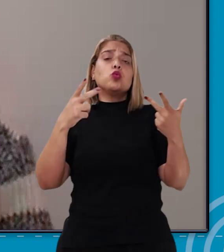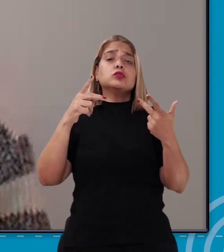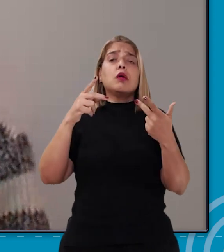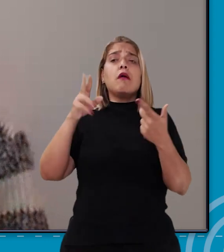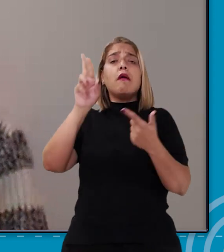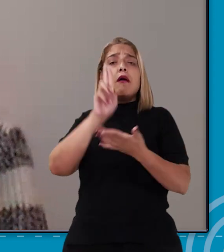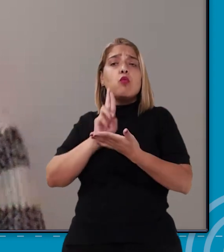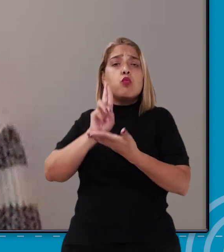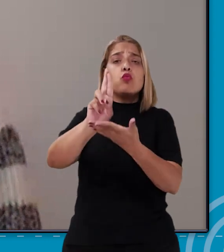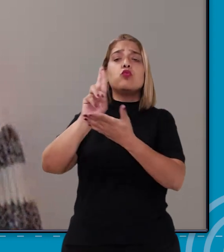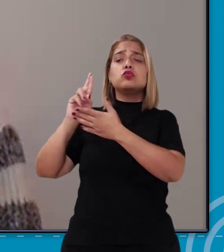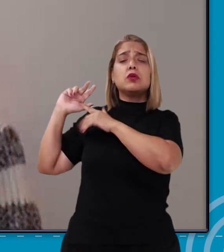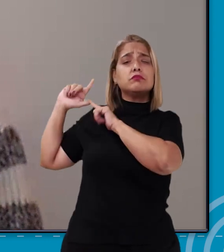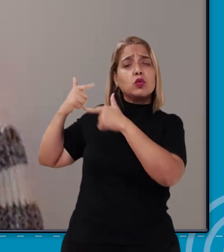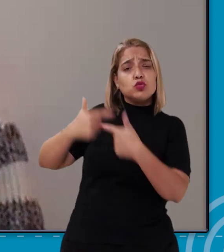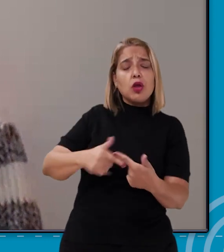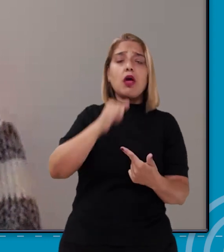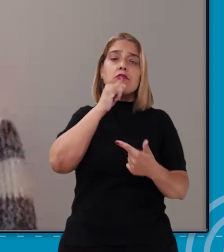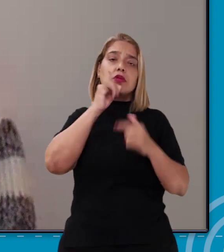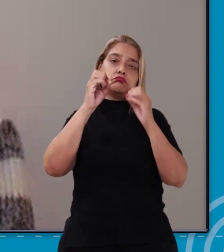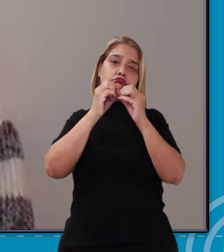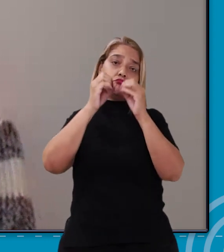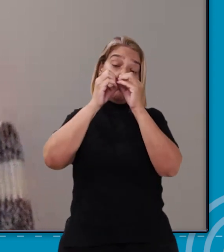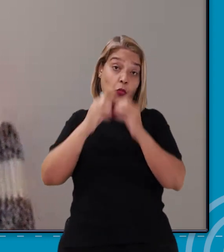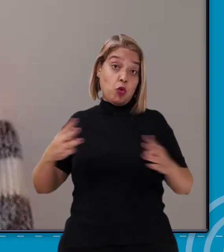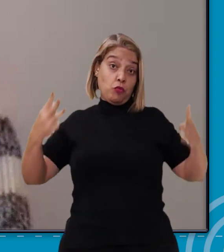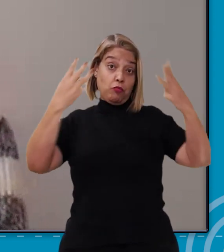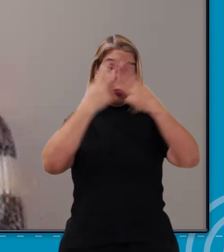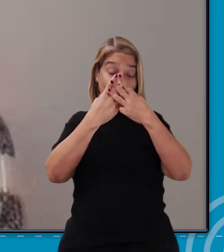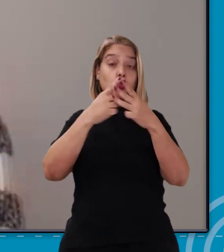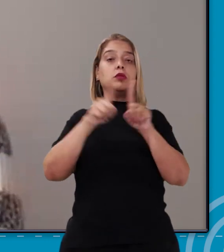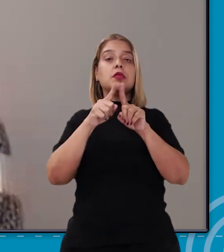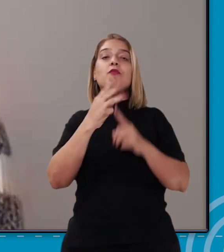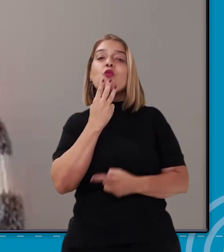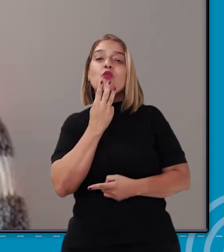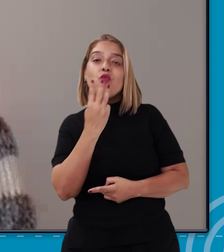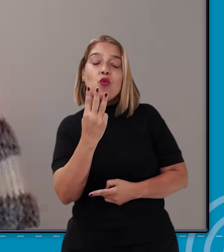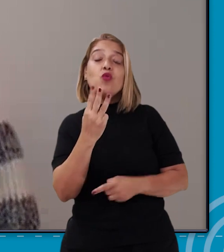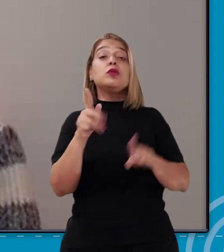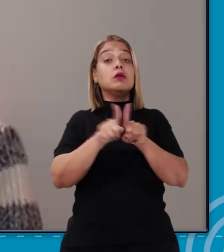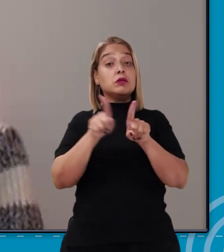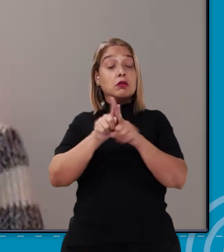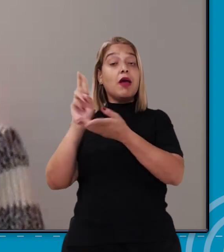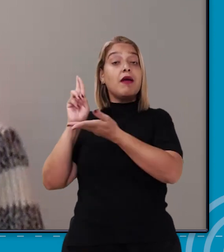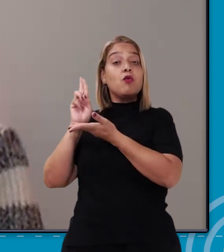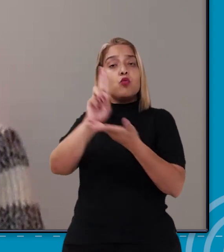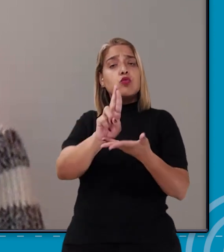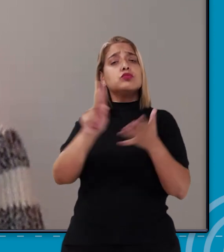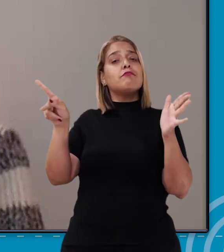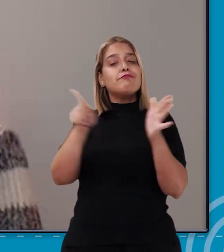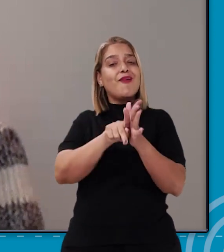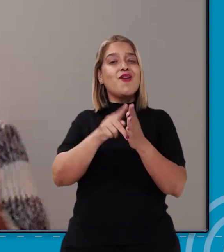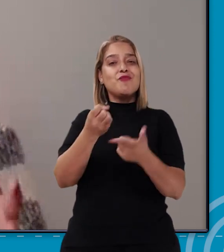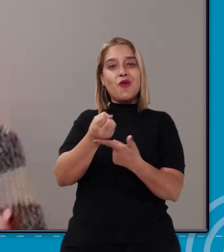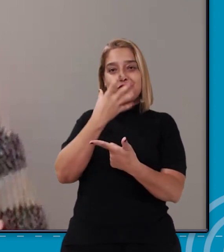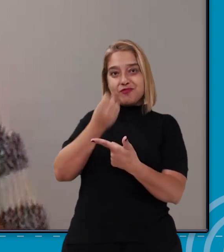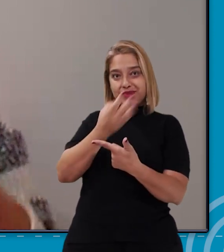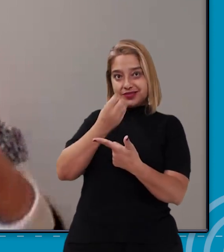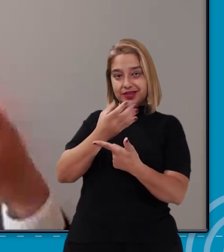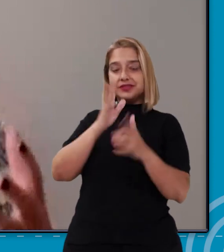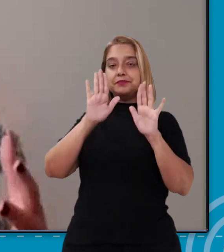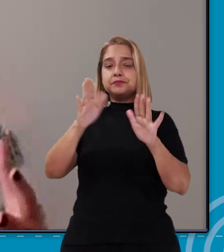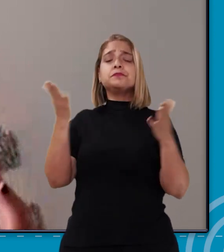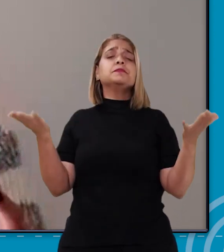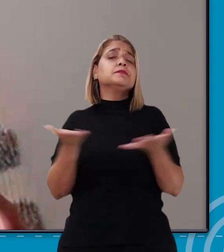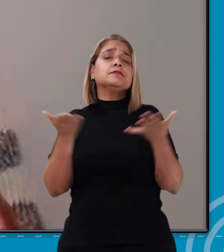como um PowerPoint, como um Word, ou no uso de recursos próprios também para a promoção de alfabetização. Vamos